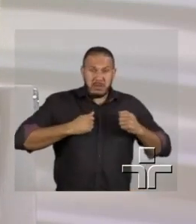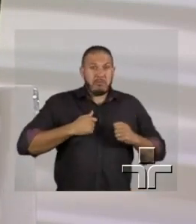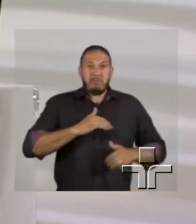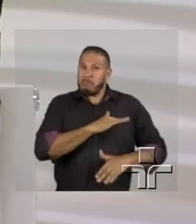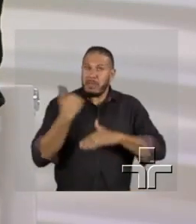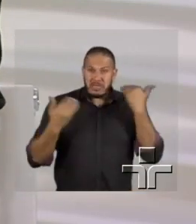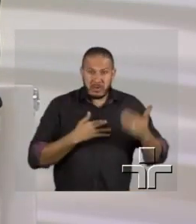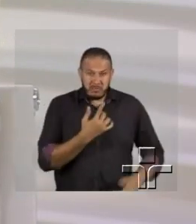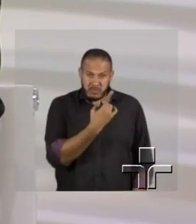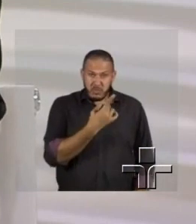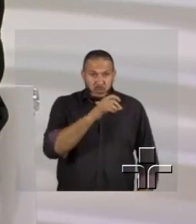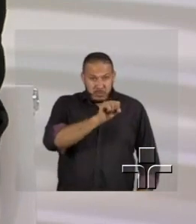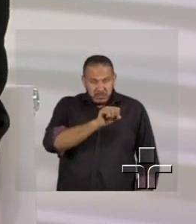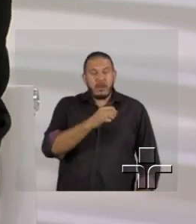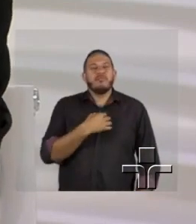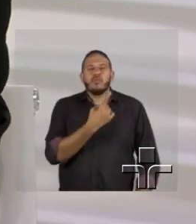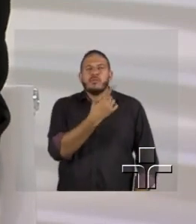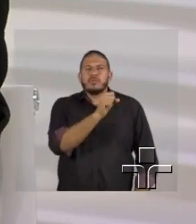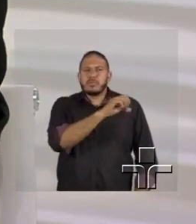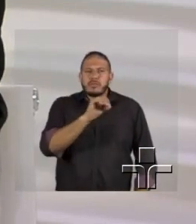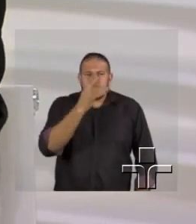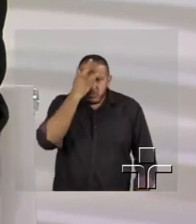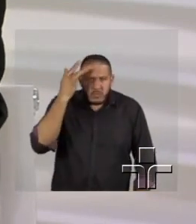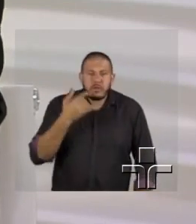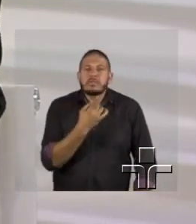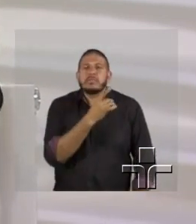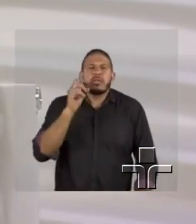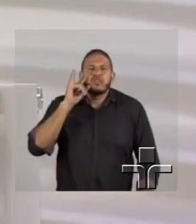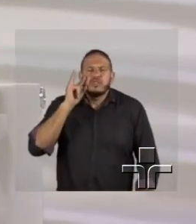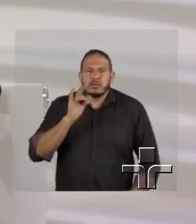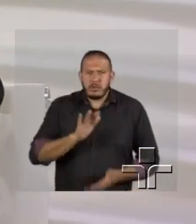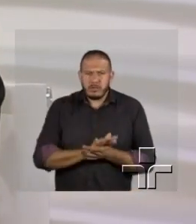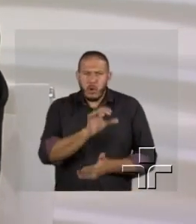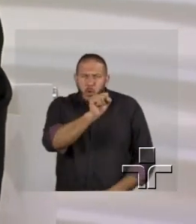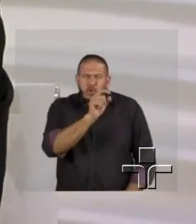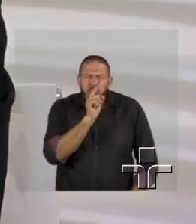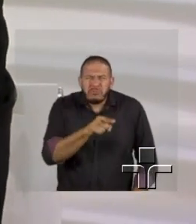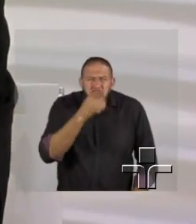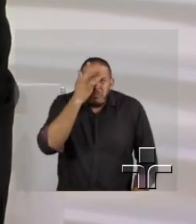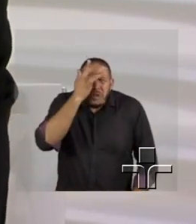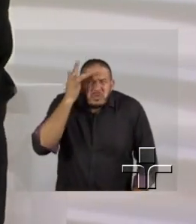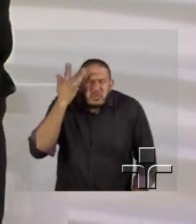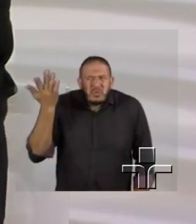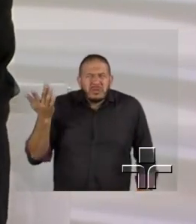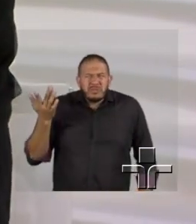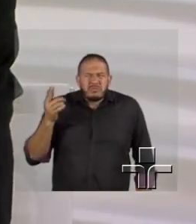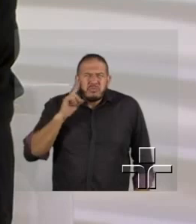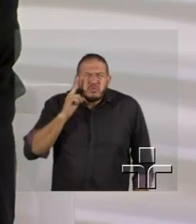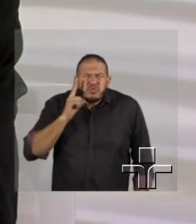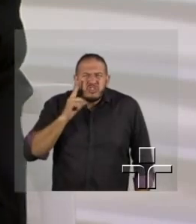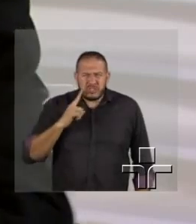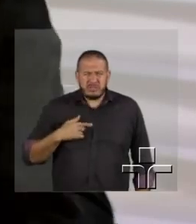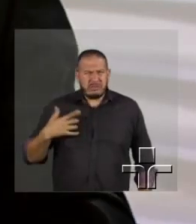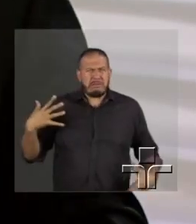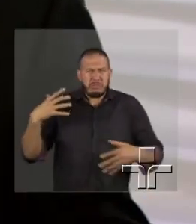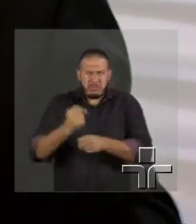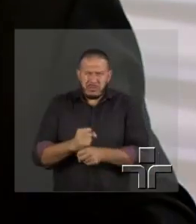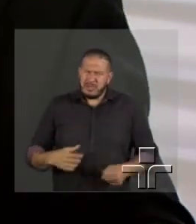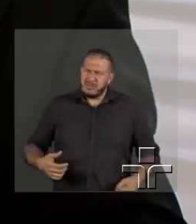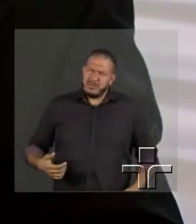cuido, e mais ao serviço de roça que eu gosto de fazer. E a ONU, né? O senhor é chamado também para...